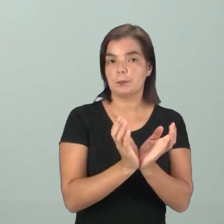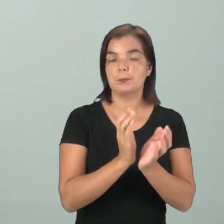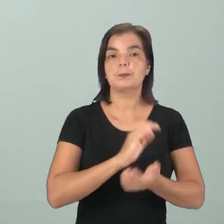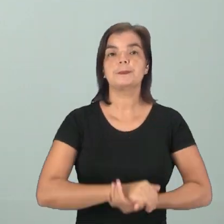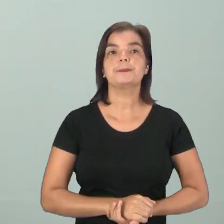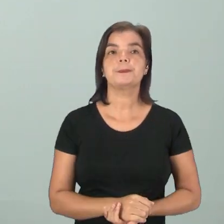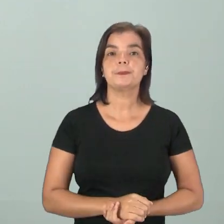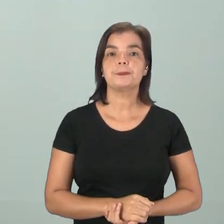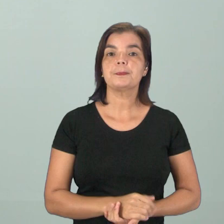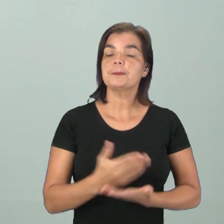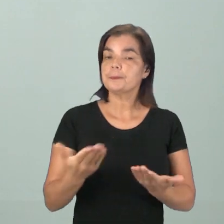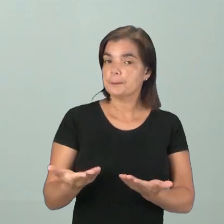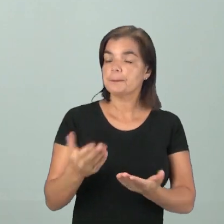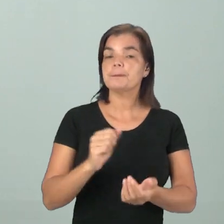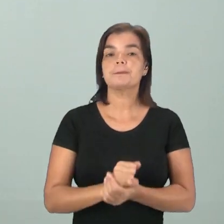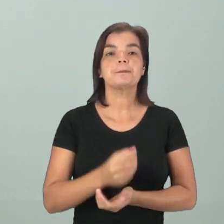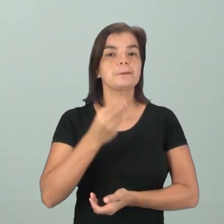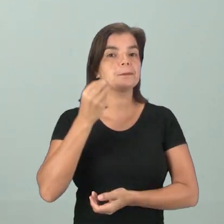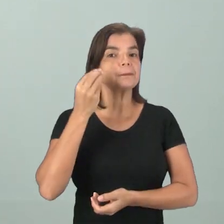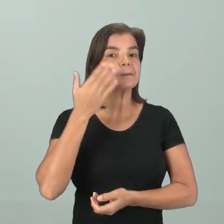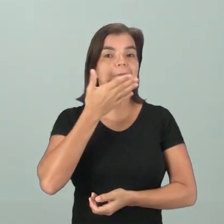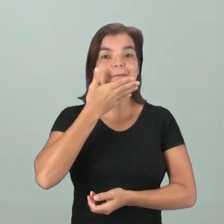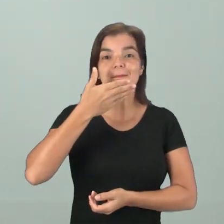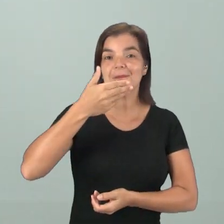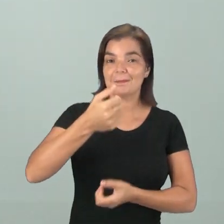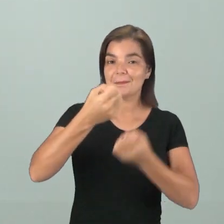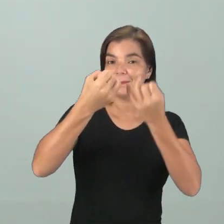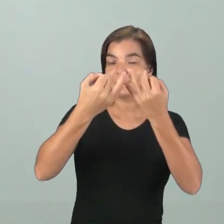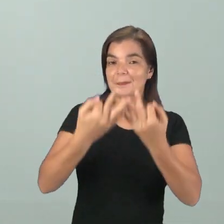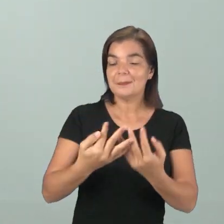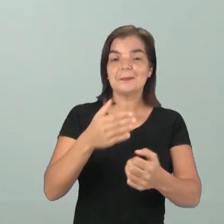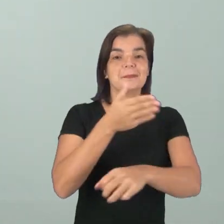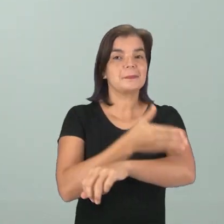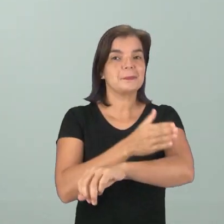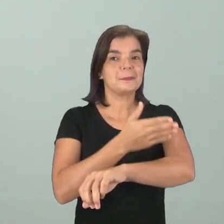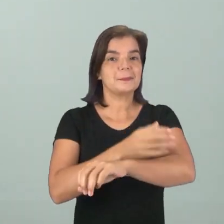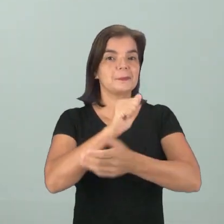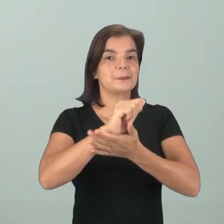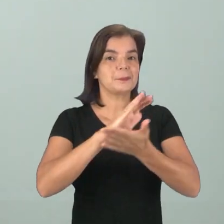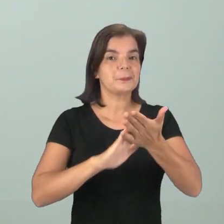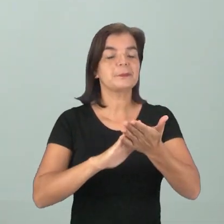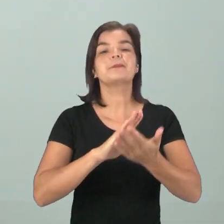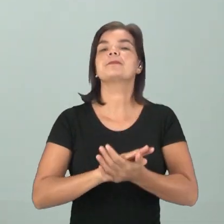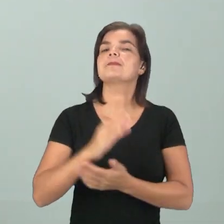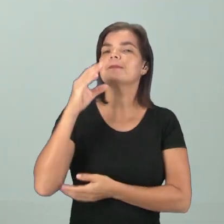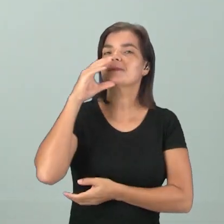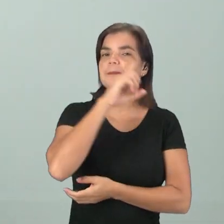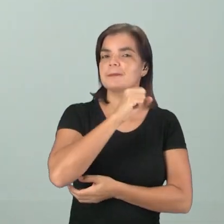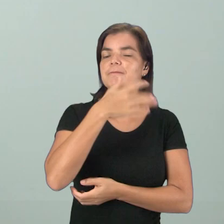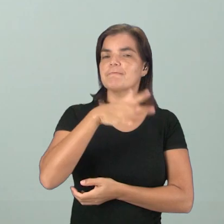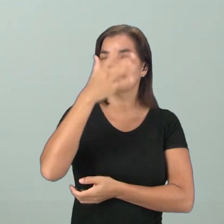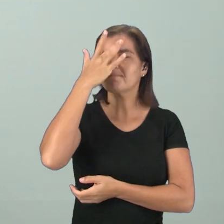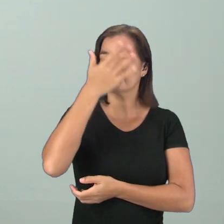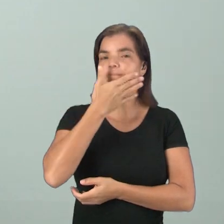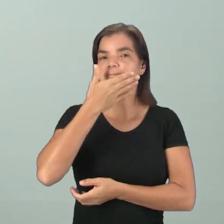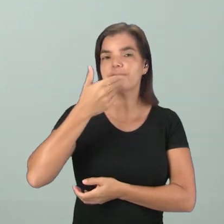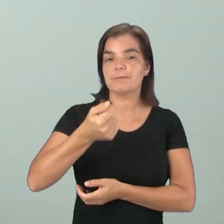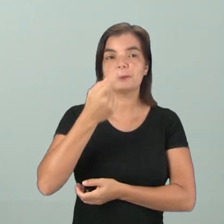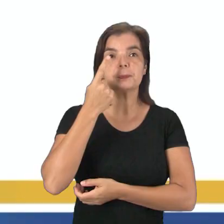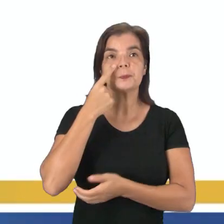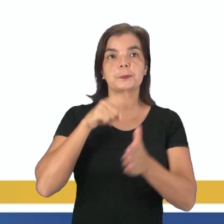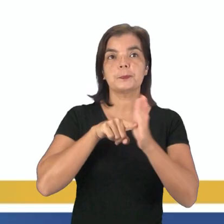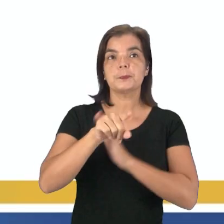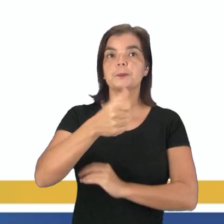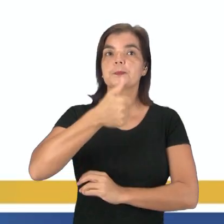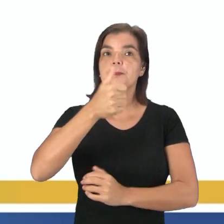sociedade. Então, para a gente tentar melhor entender esse conteúdo, vamos fazer uma atividade rápida para fixar melhor o conteúdo.